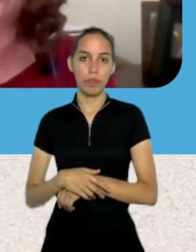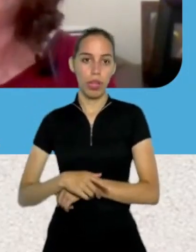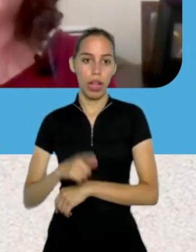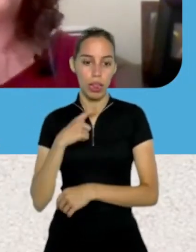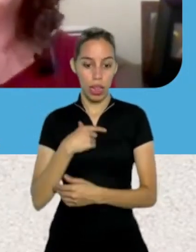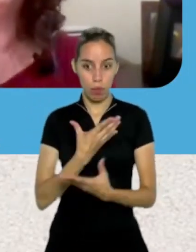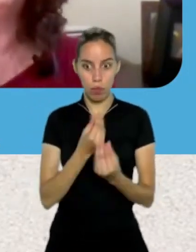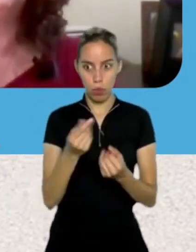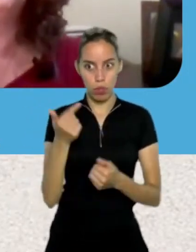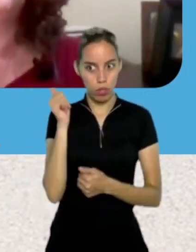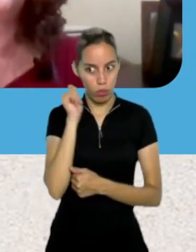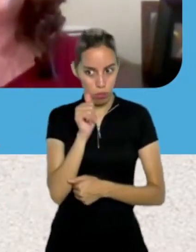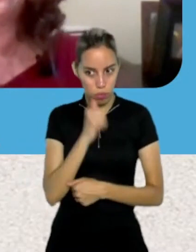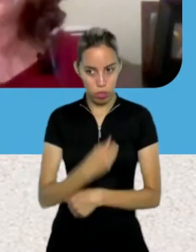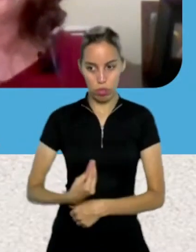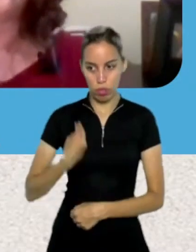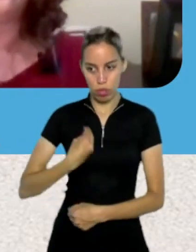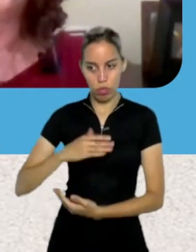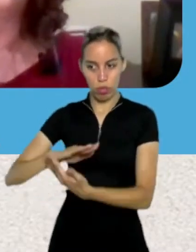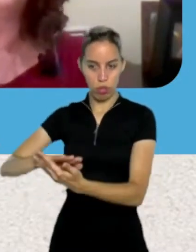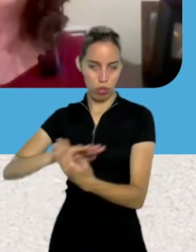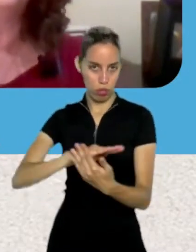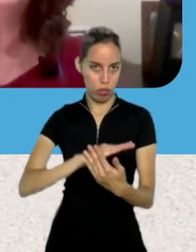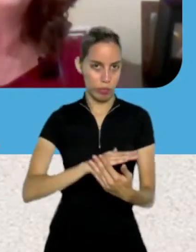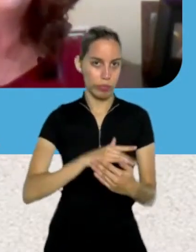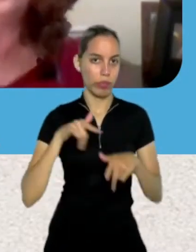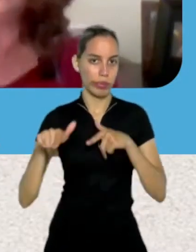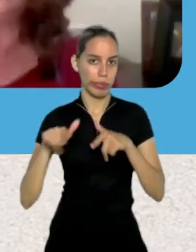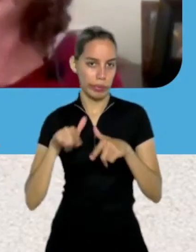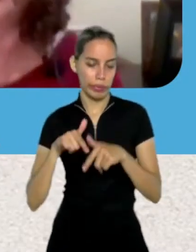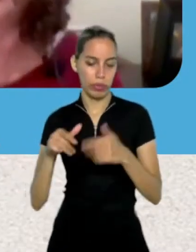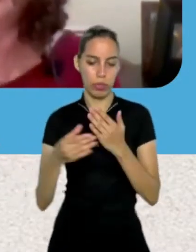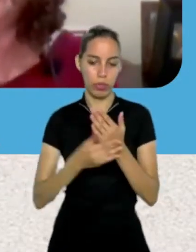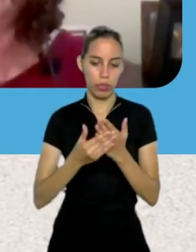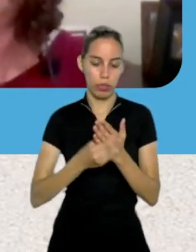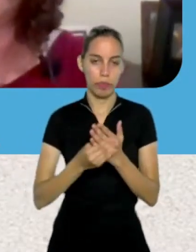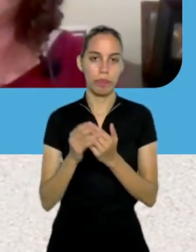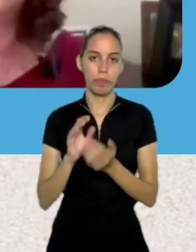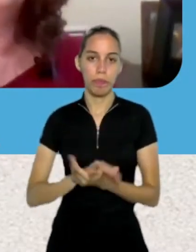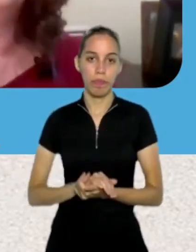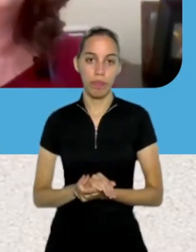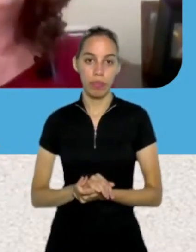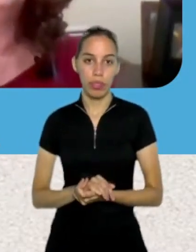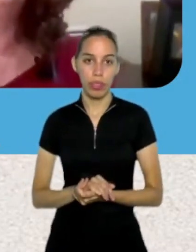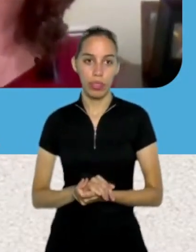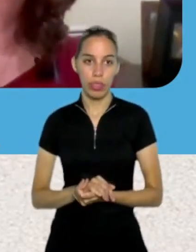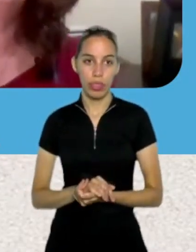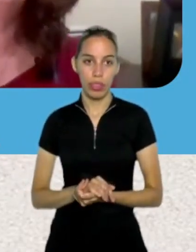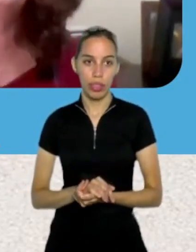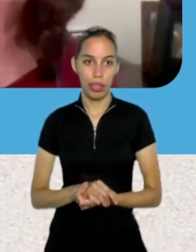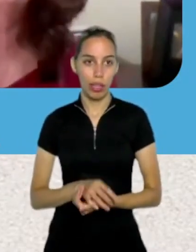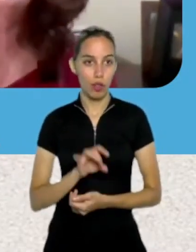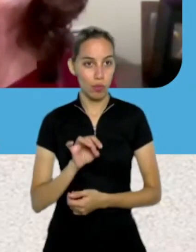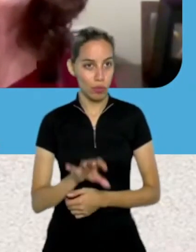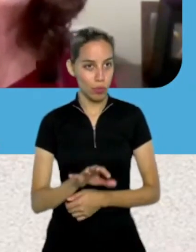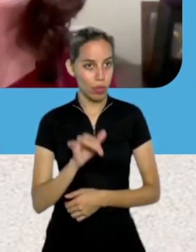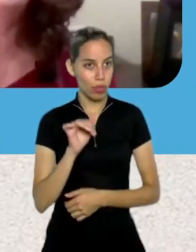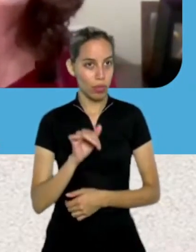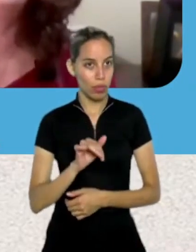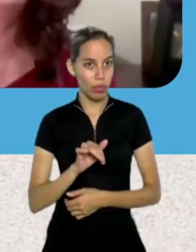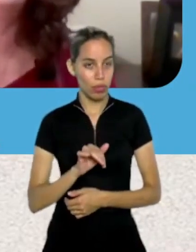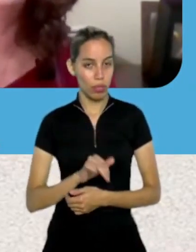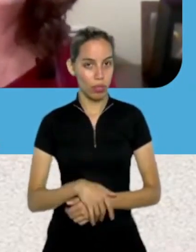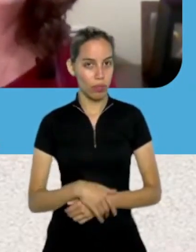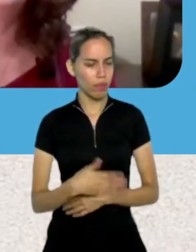mulher boa de serviço, né? Comigo nesse livro. E o Vamos resultado ler, foi lindo. vamos